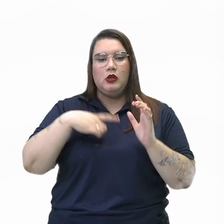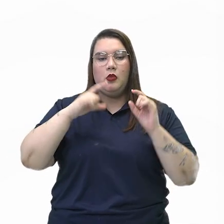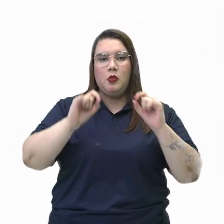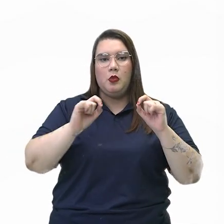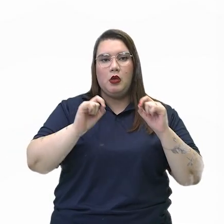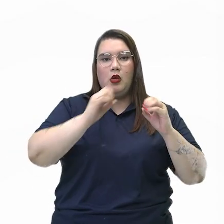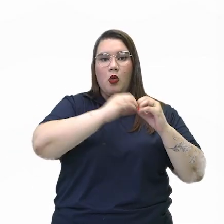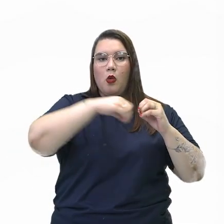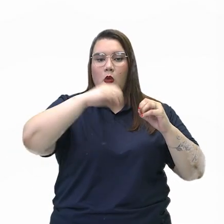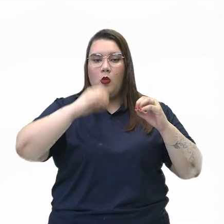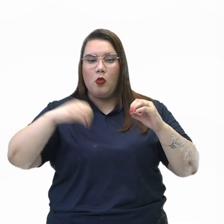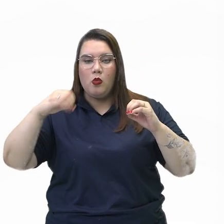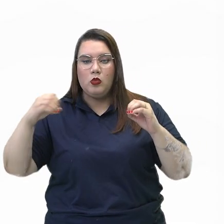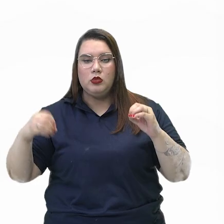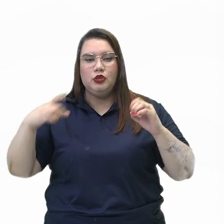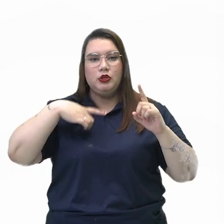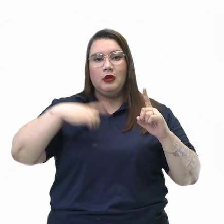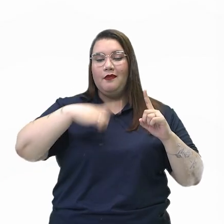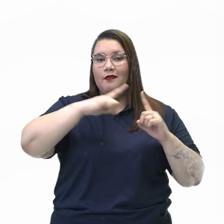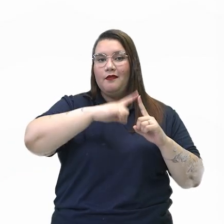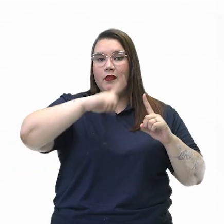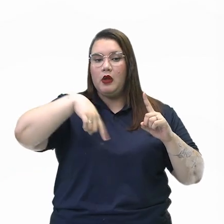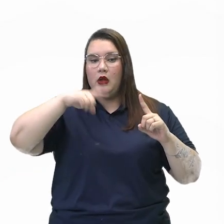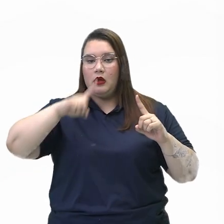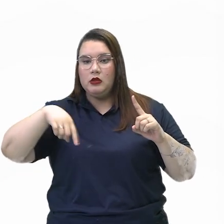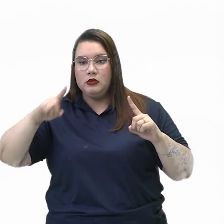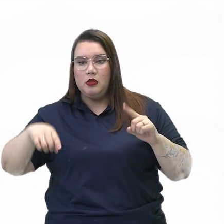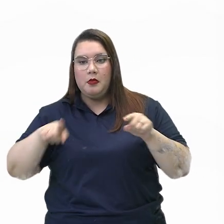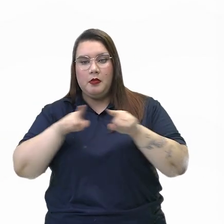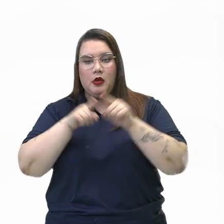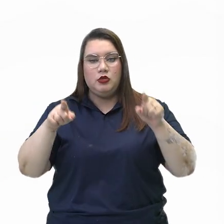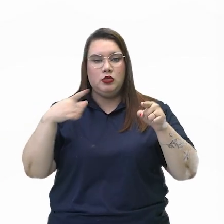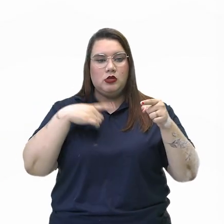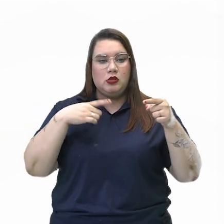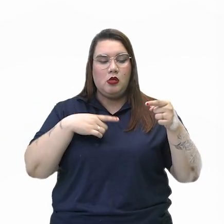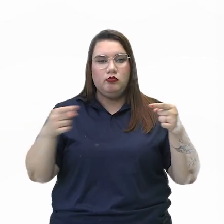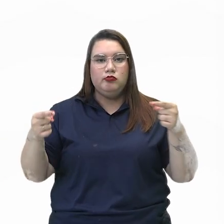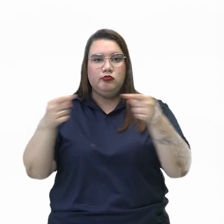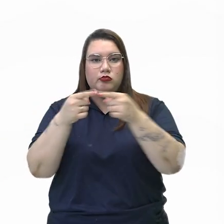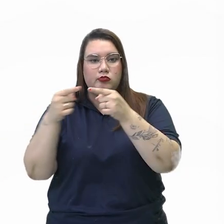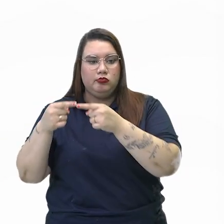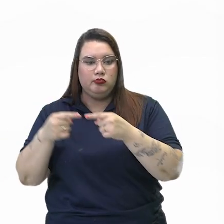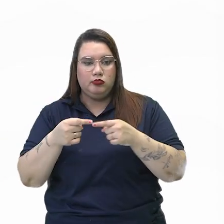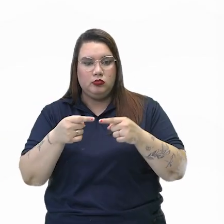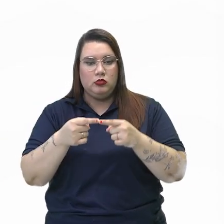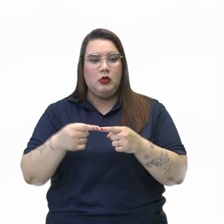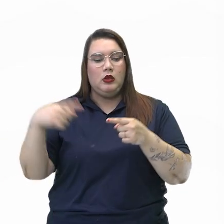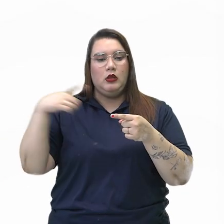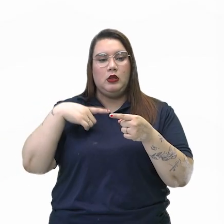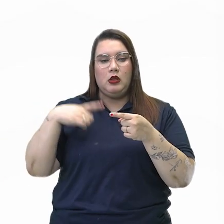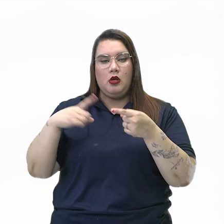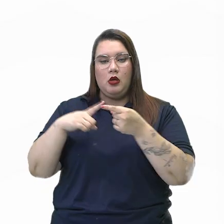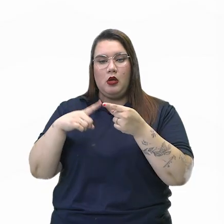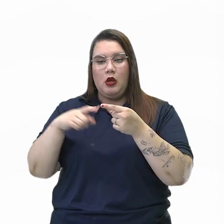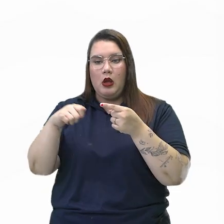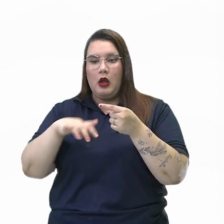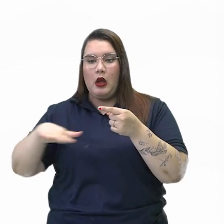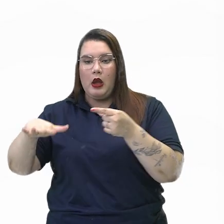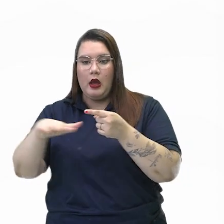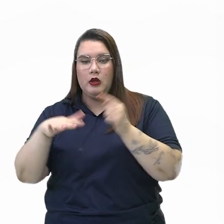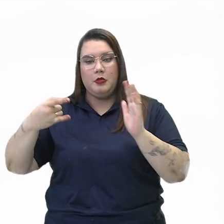ondas que oscilam perpendicularmente entre si. Uma das ondas é um campo